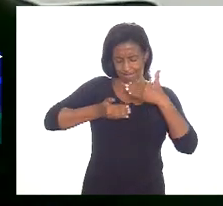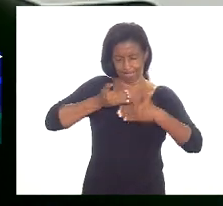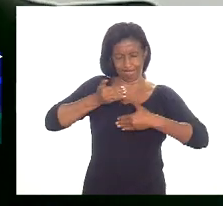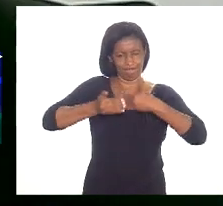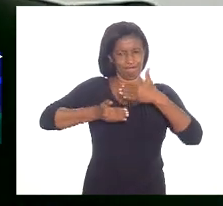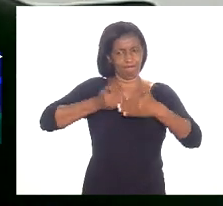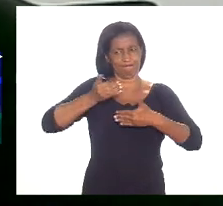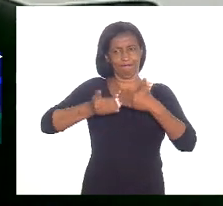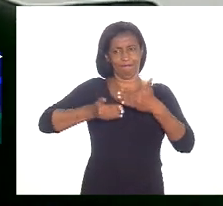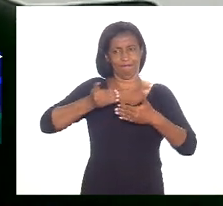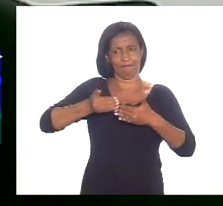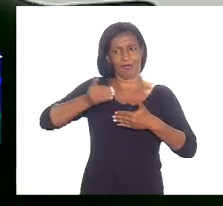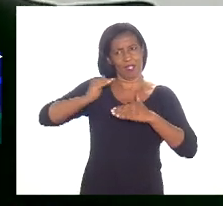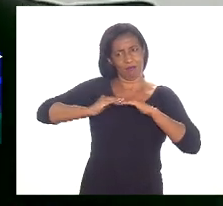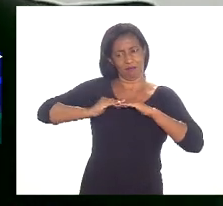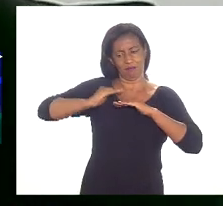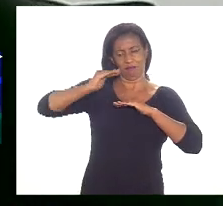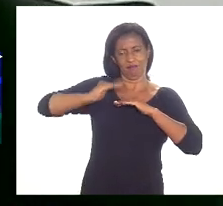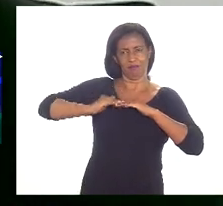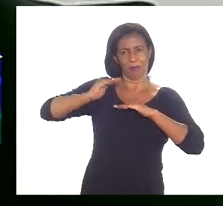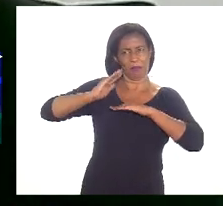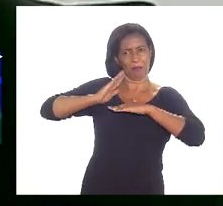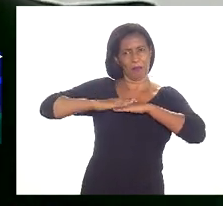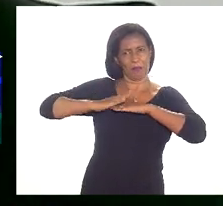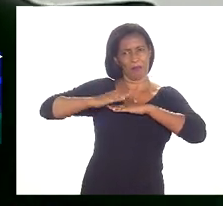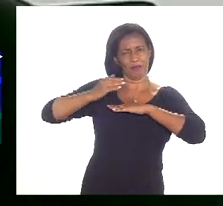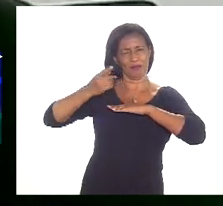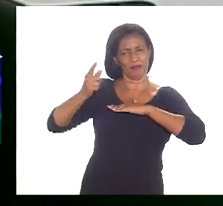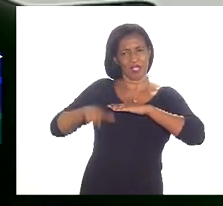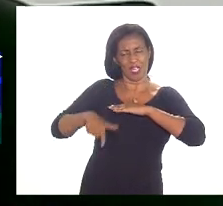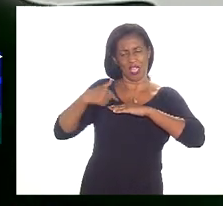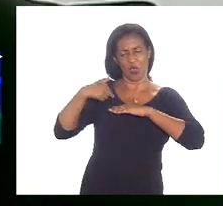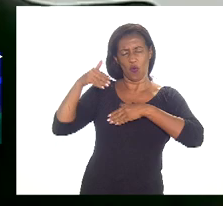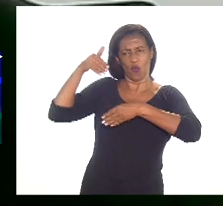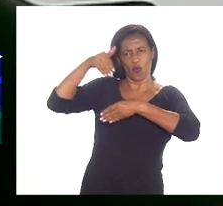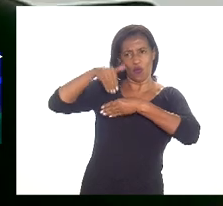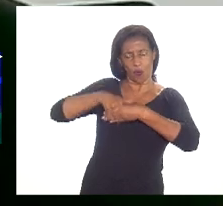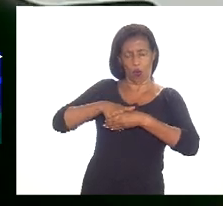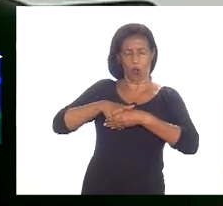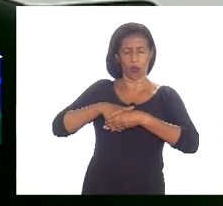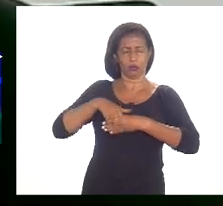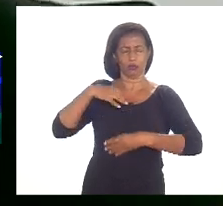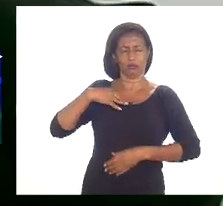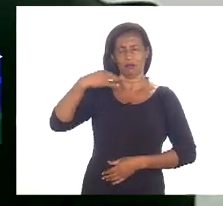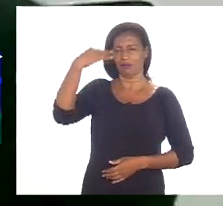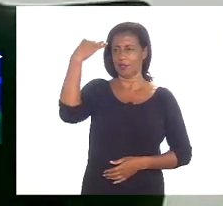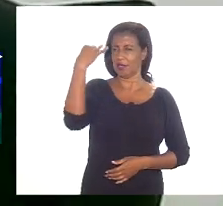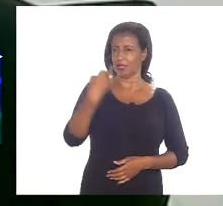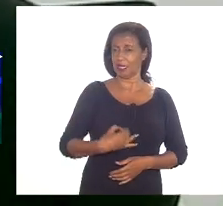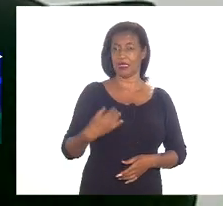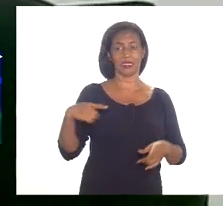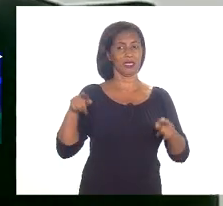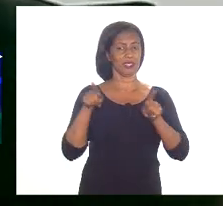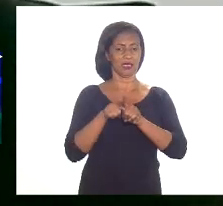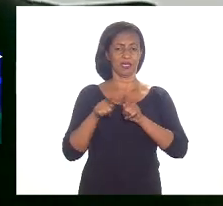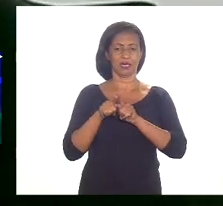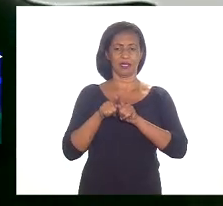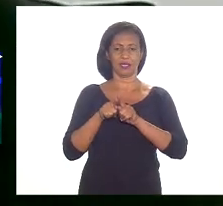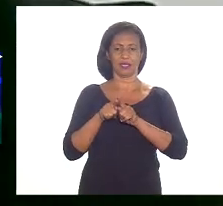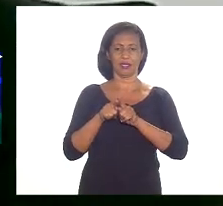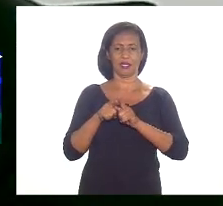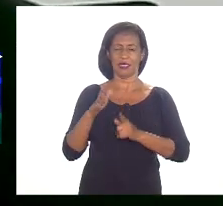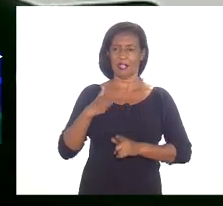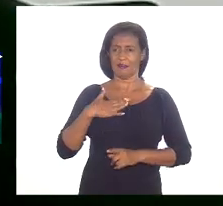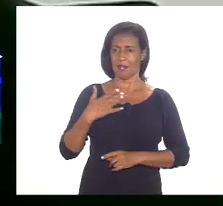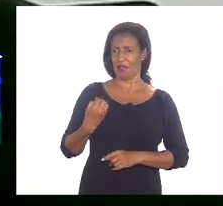sua altura tanto o voto com muita certeza e também pelo fato de que na